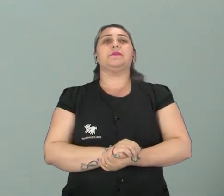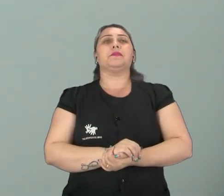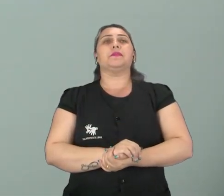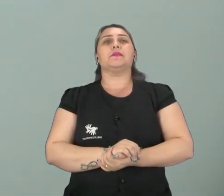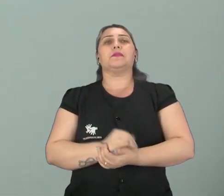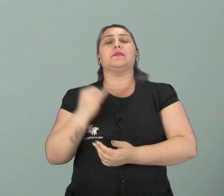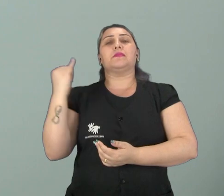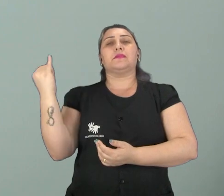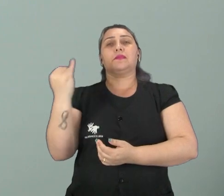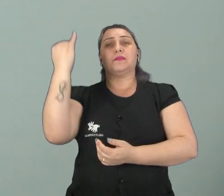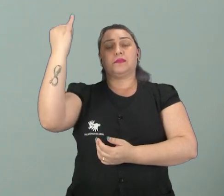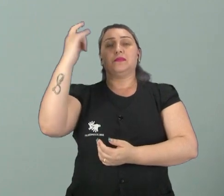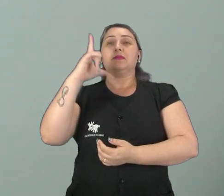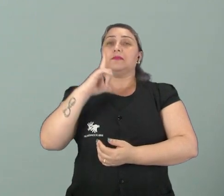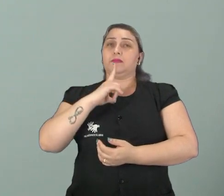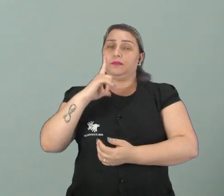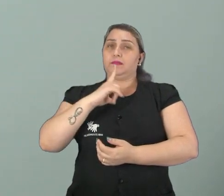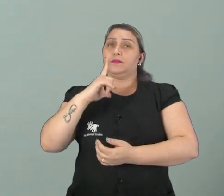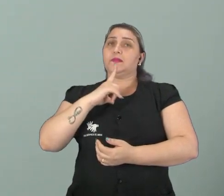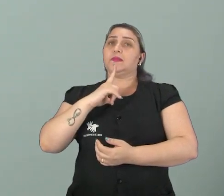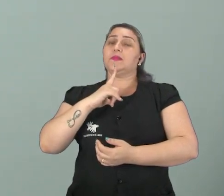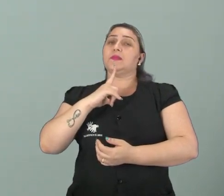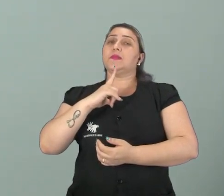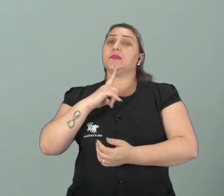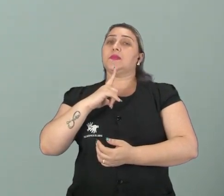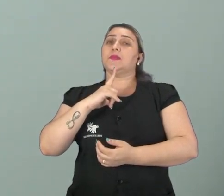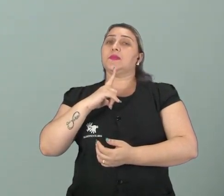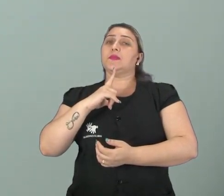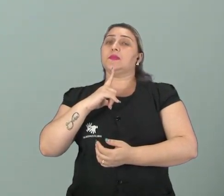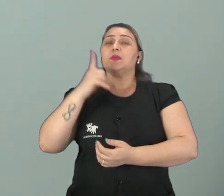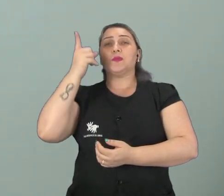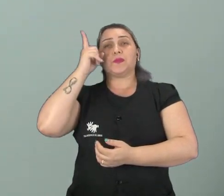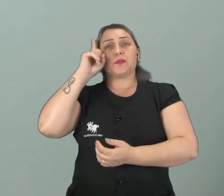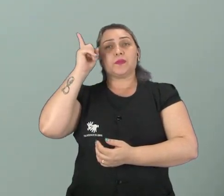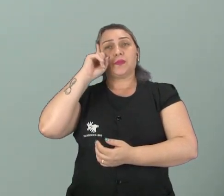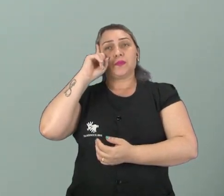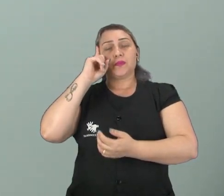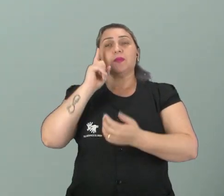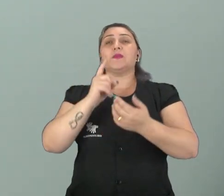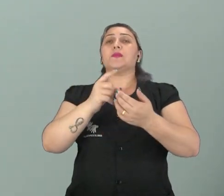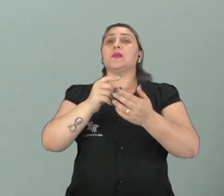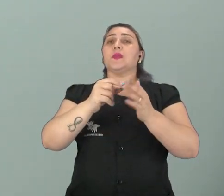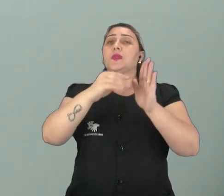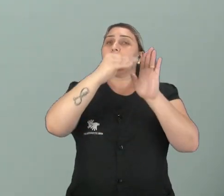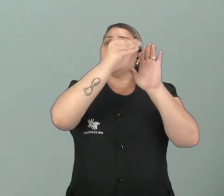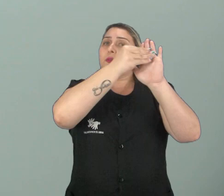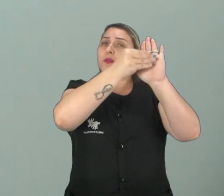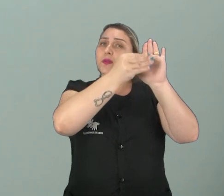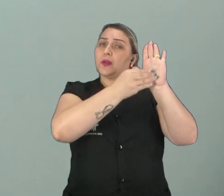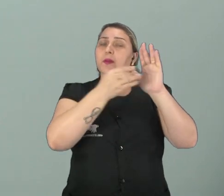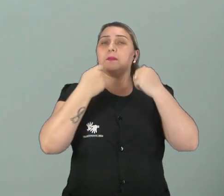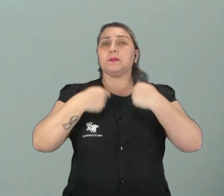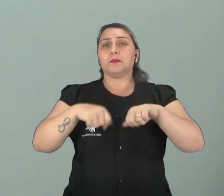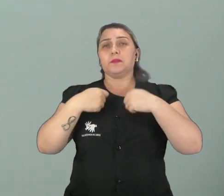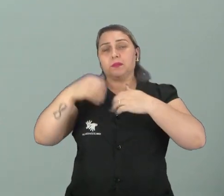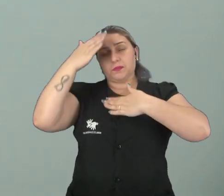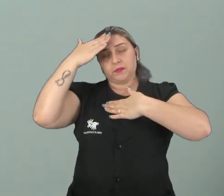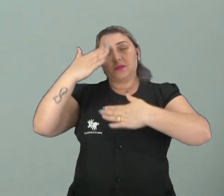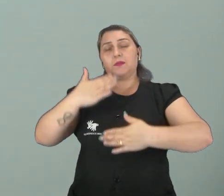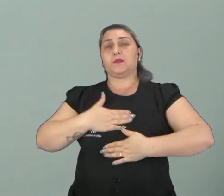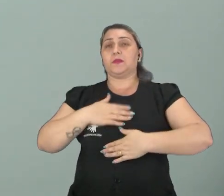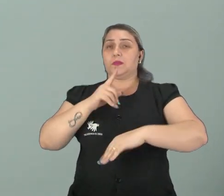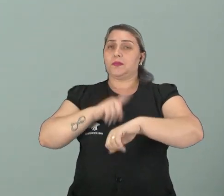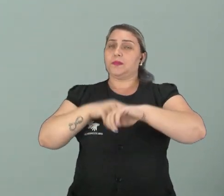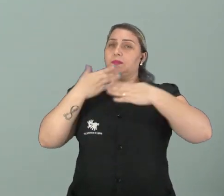é importante que a gente tente estabelecer uma rotina. Por quê? Porque o nosso corpo ele vai precisar naturalmente de um momento